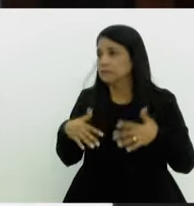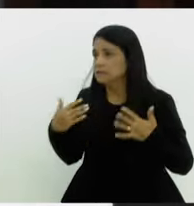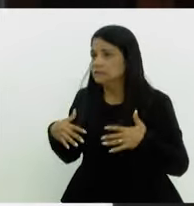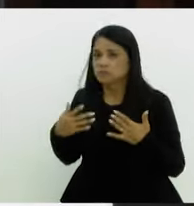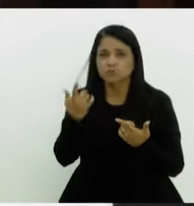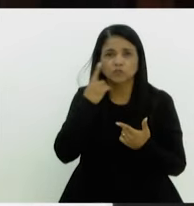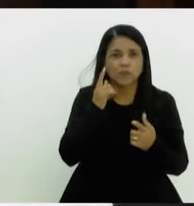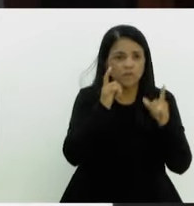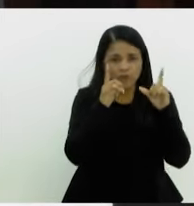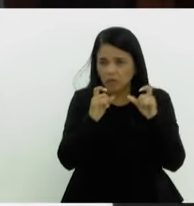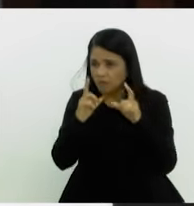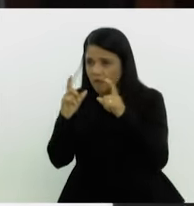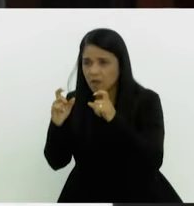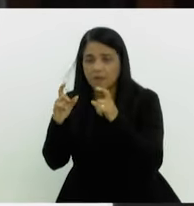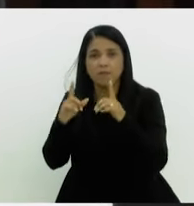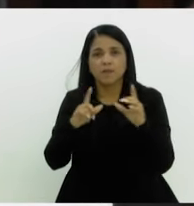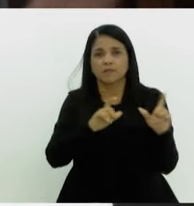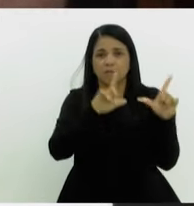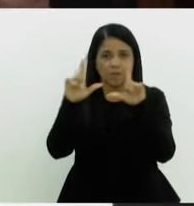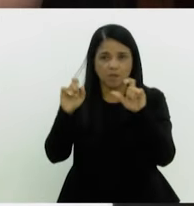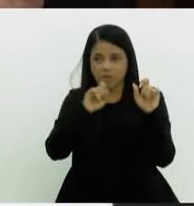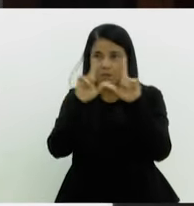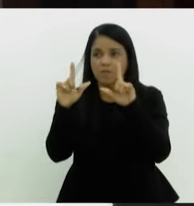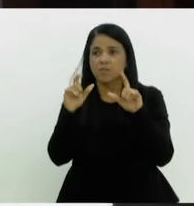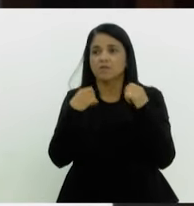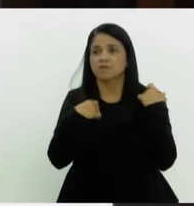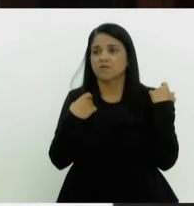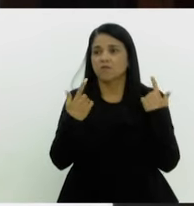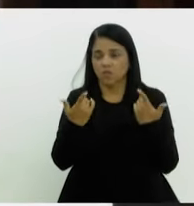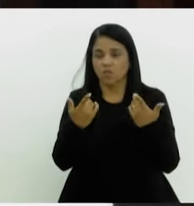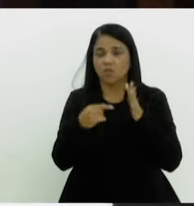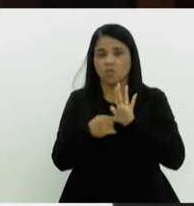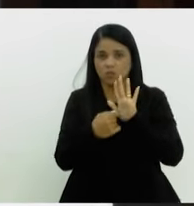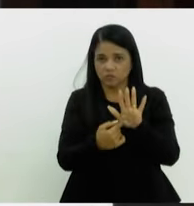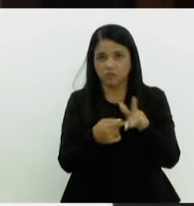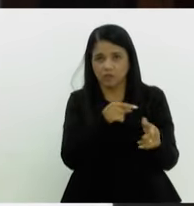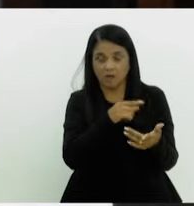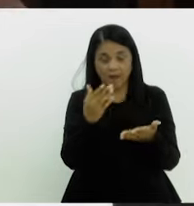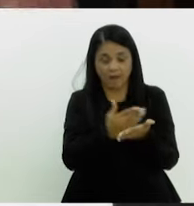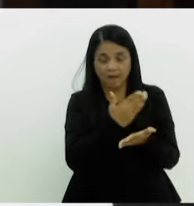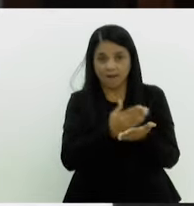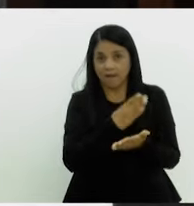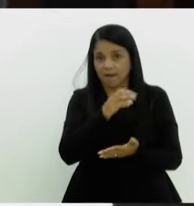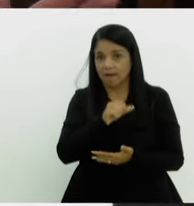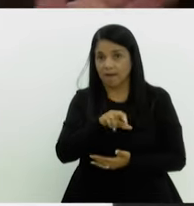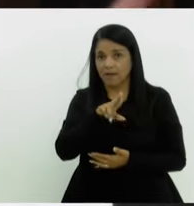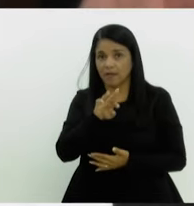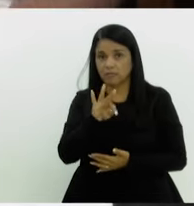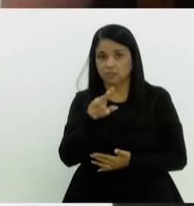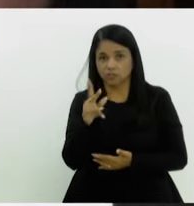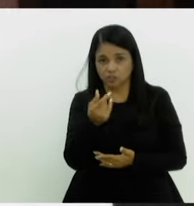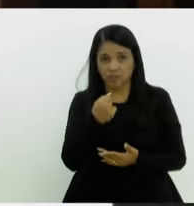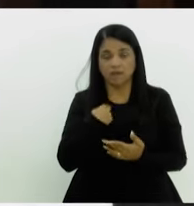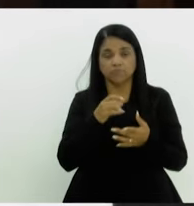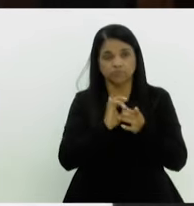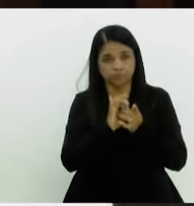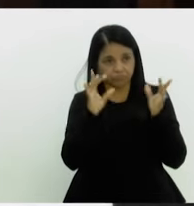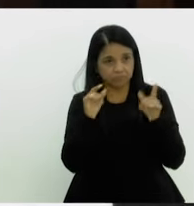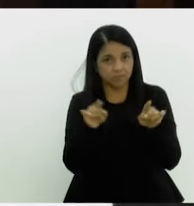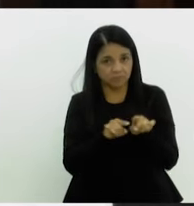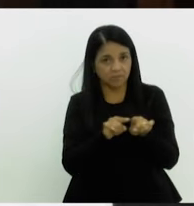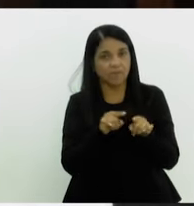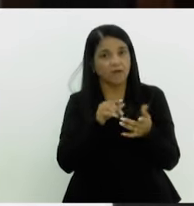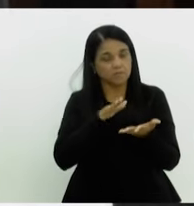fica querendo fotografar os painéis a gente vai colocar isso e outra coisa as cartilhas de cada uma uma vez autorizada a gente vai